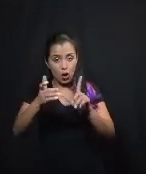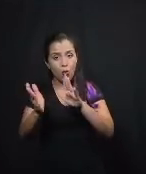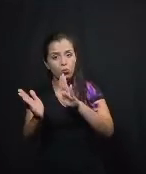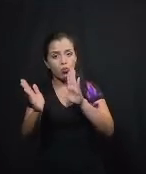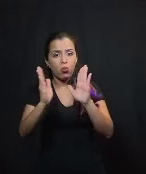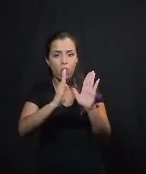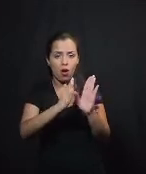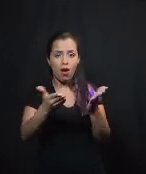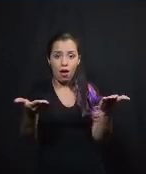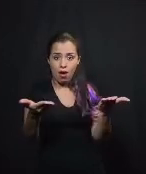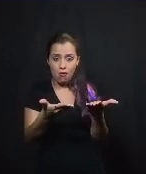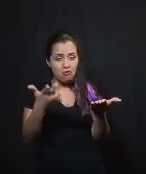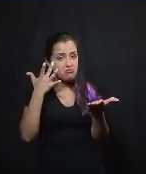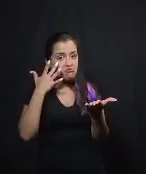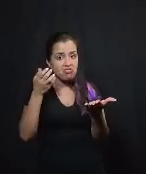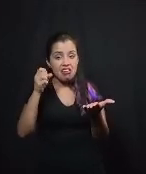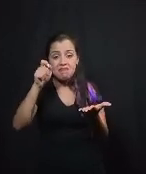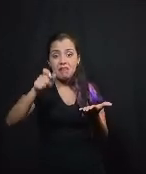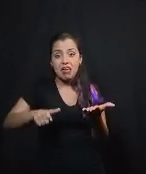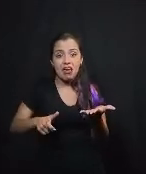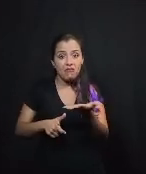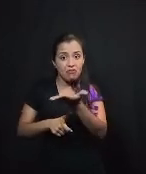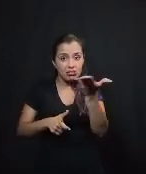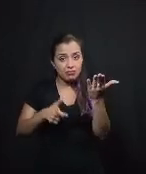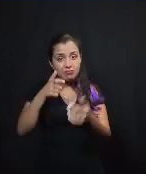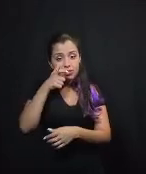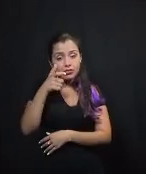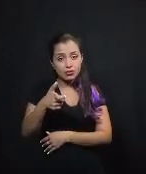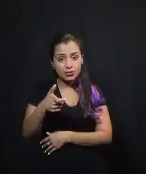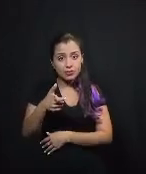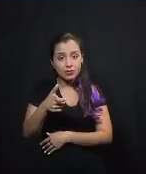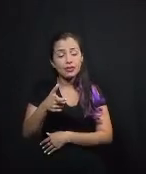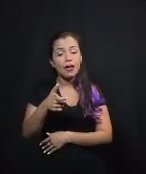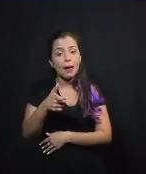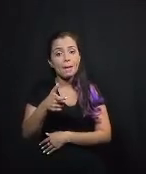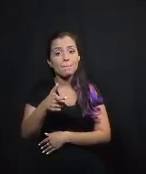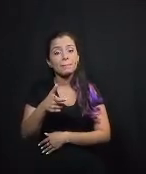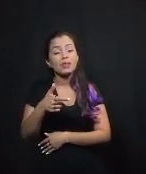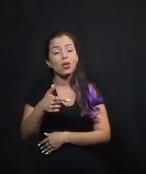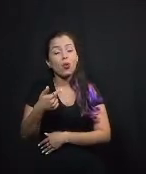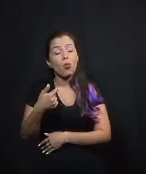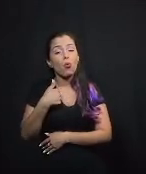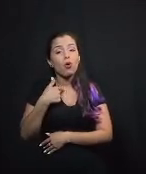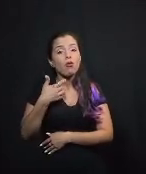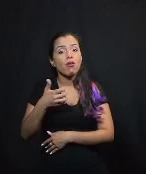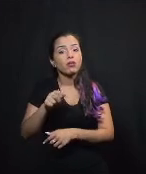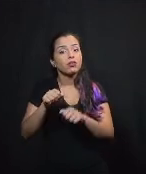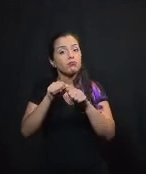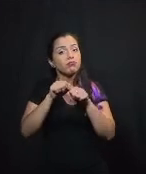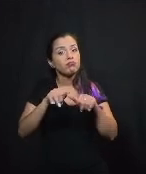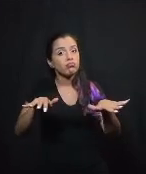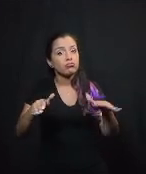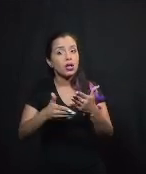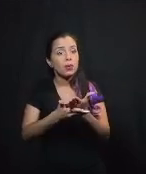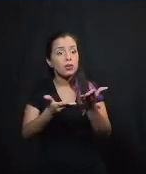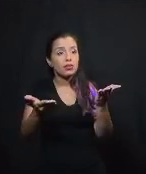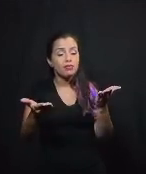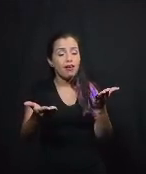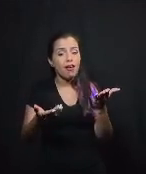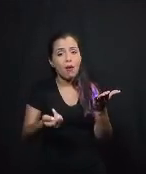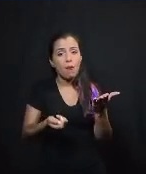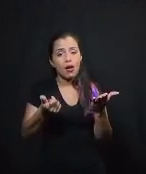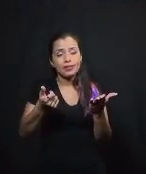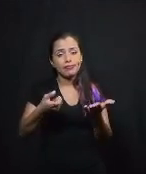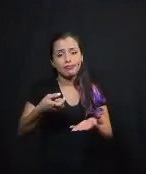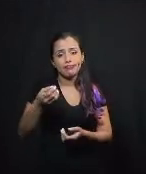hipótese, eu não sei quem é que está nos ouvindo, eu acho que essas pessoas, o recado para essas pessoas é quase dispensável,